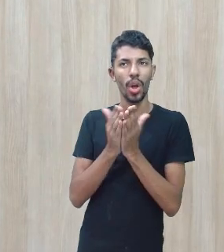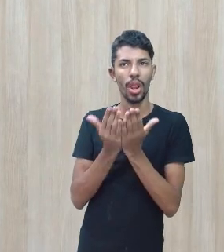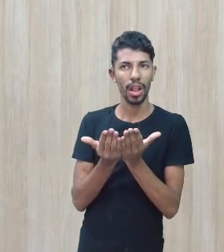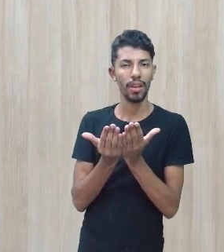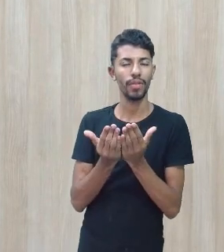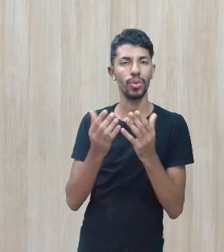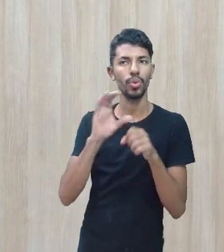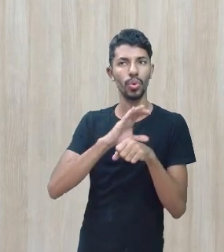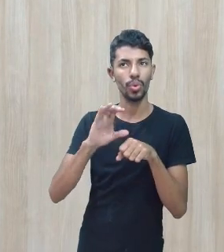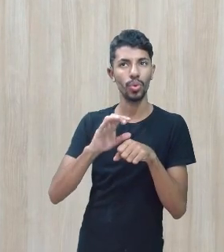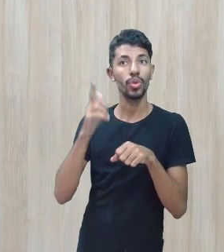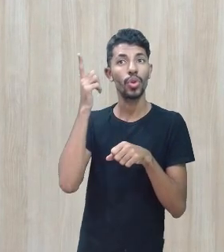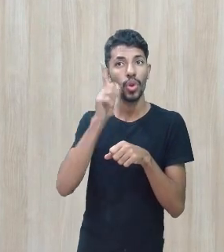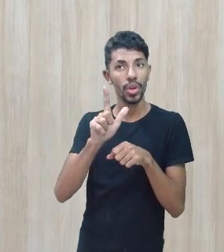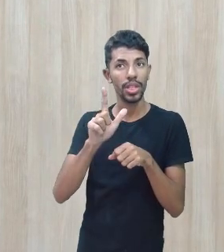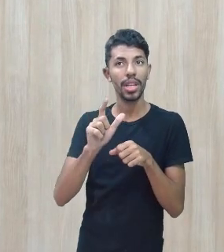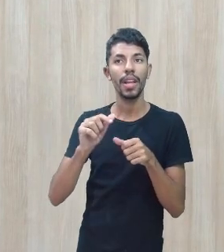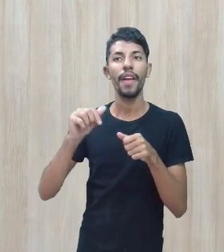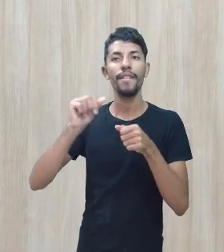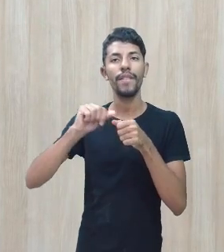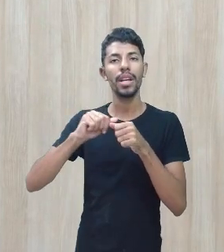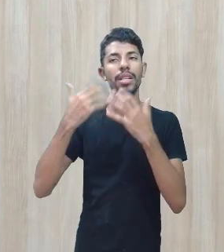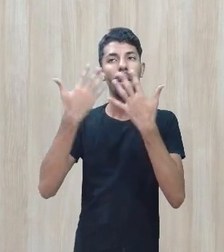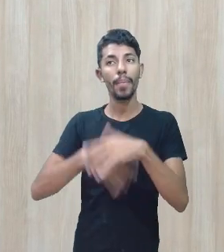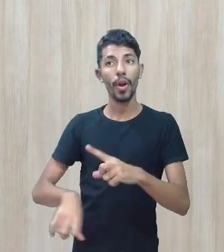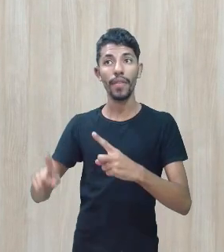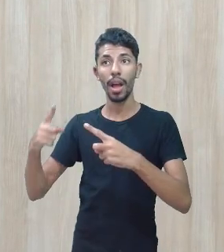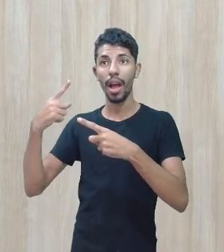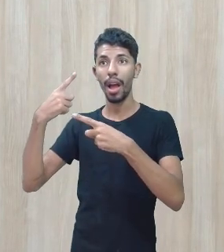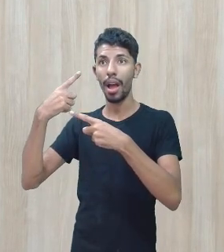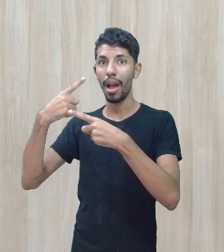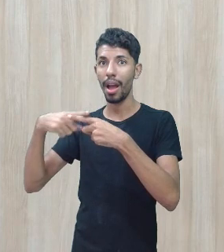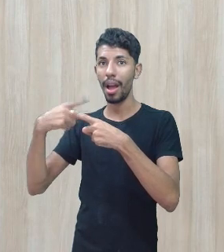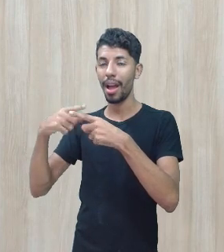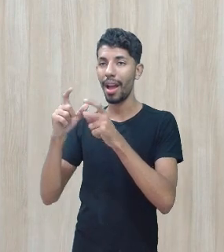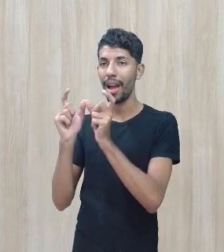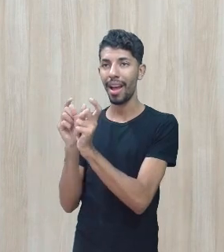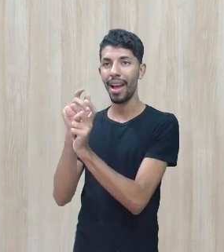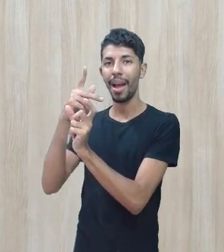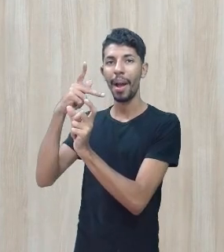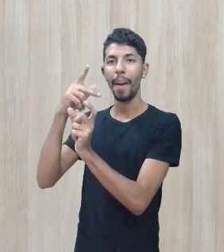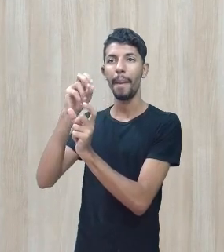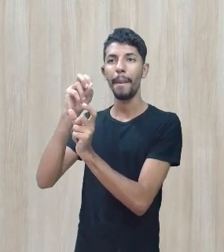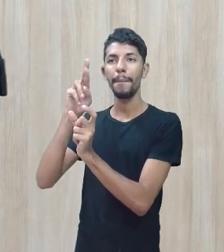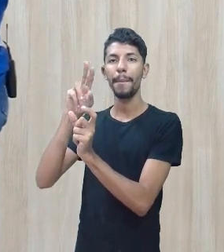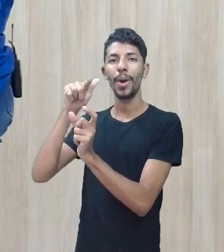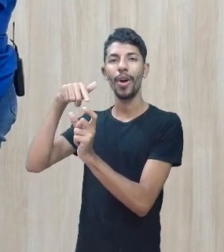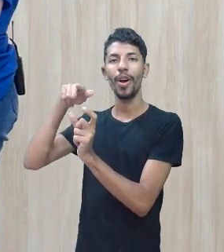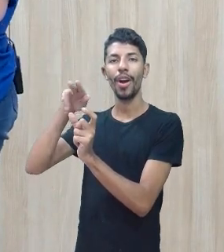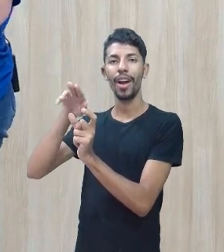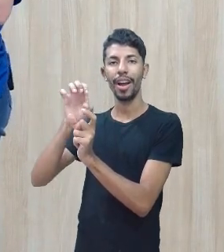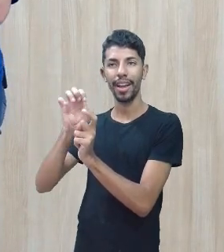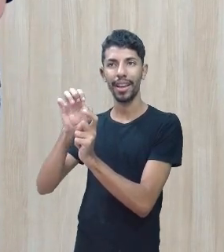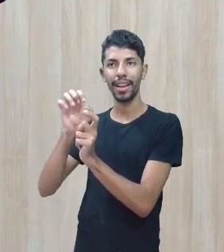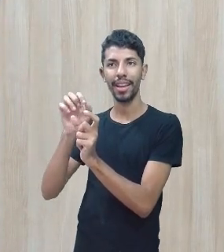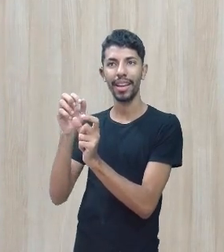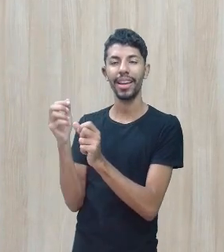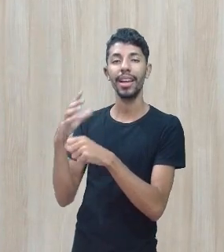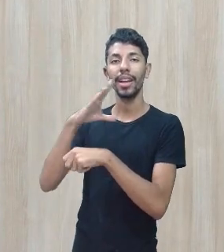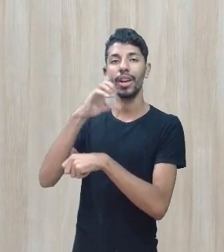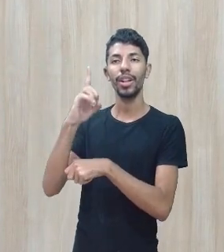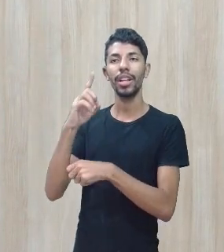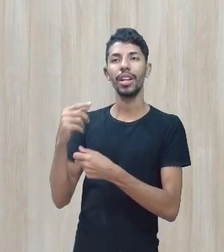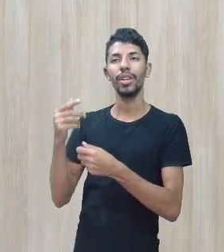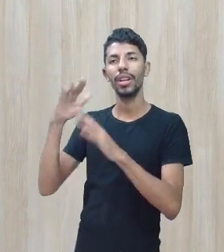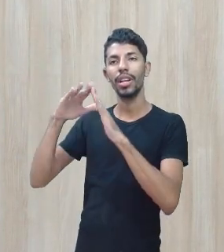o simulado porque a coordenadora da escola me emprestou o livro.